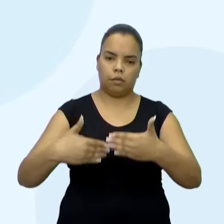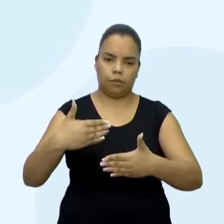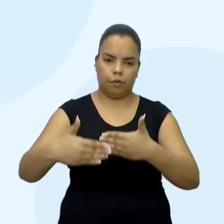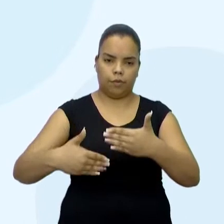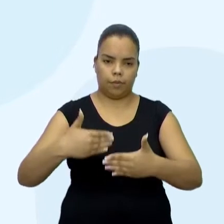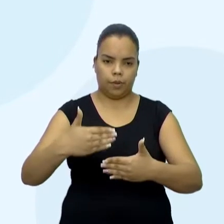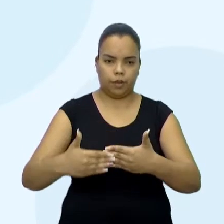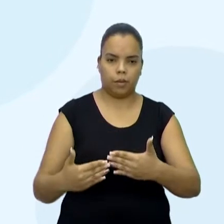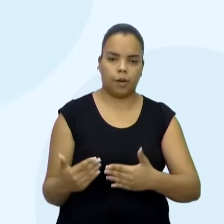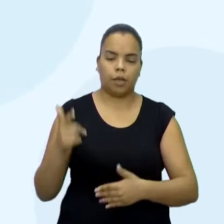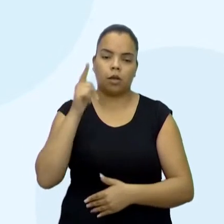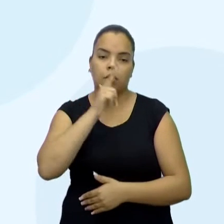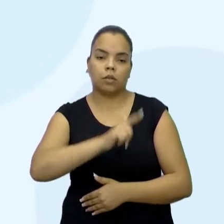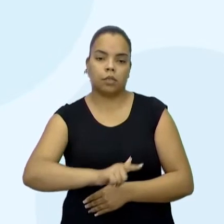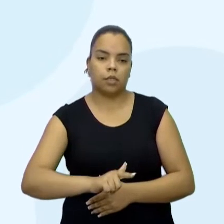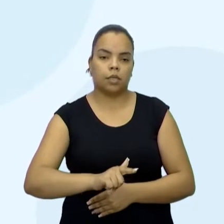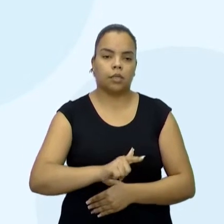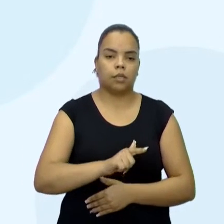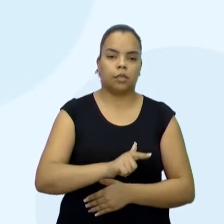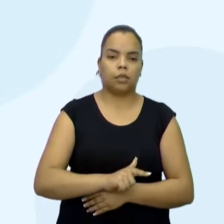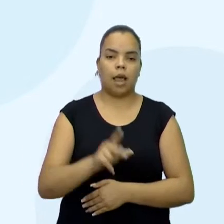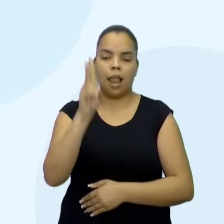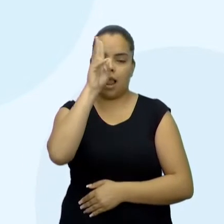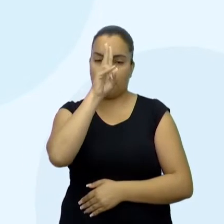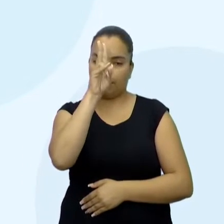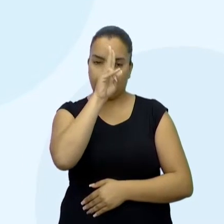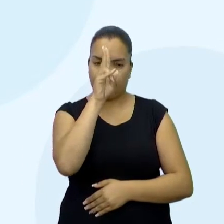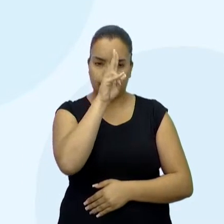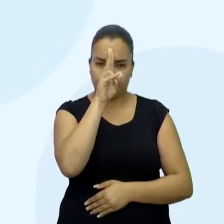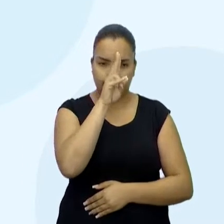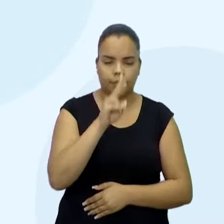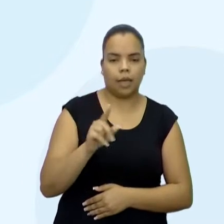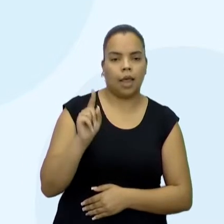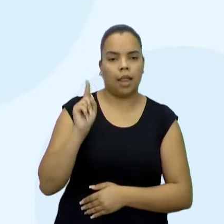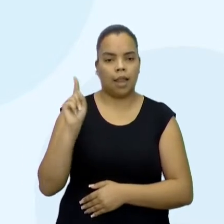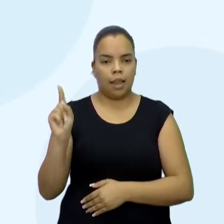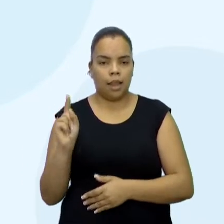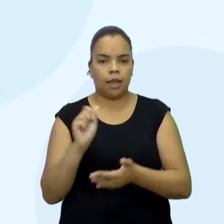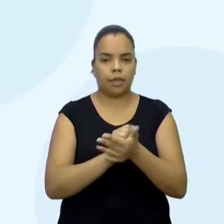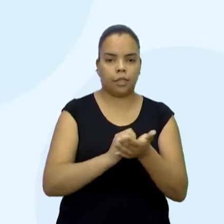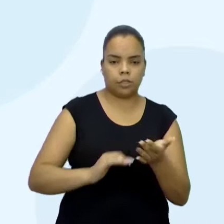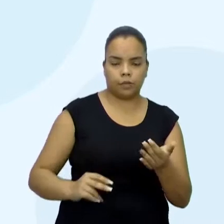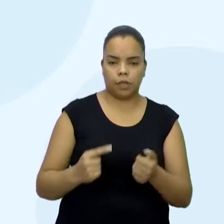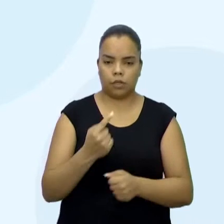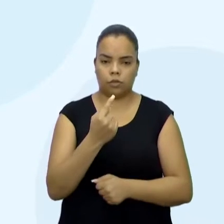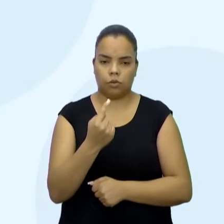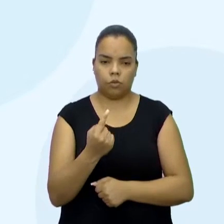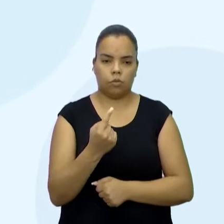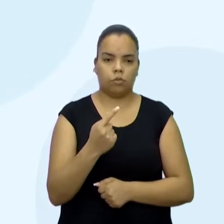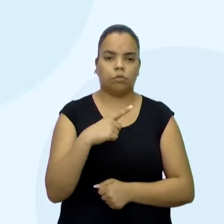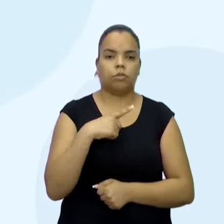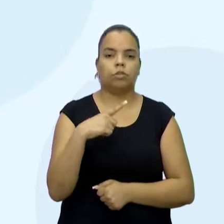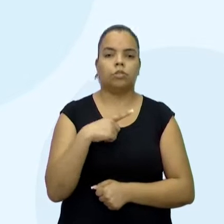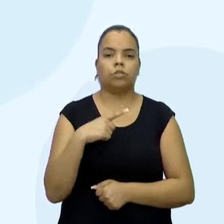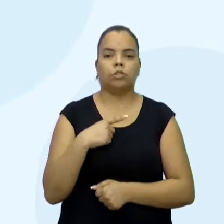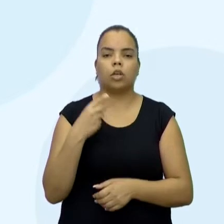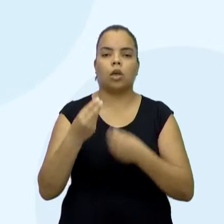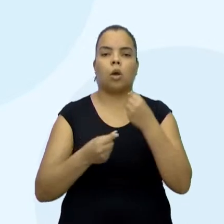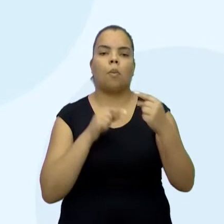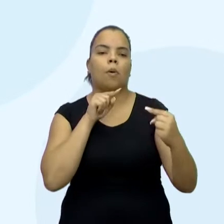para que a gente pudesse fazer essa retomada. Lá na atividade integrada 1, nós tínhamos